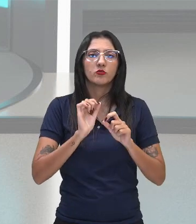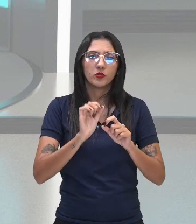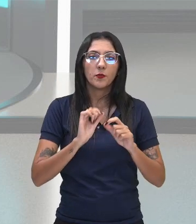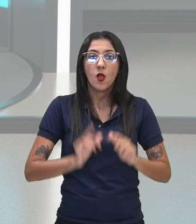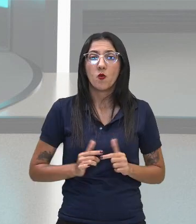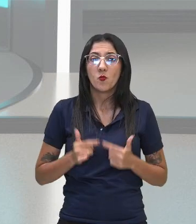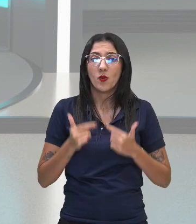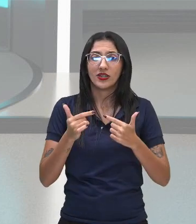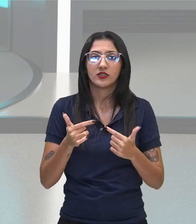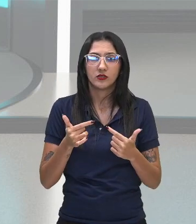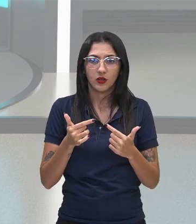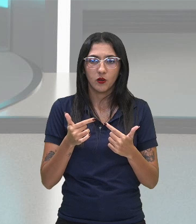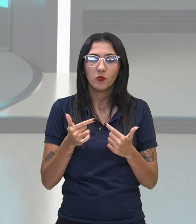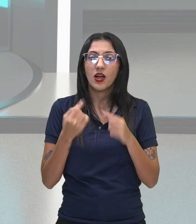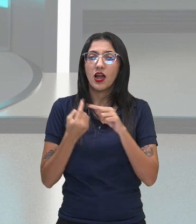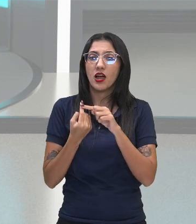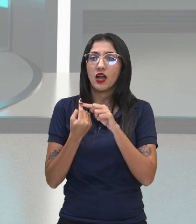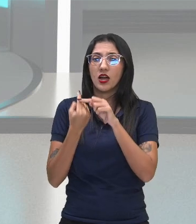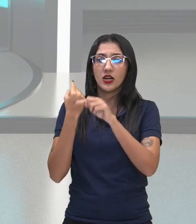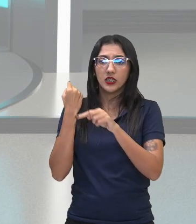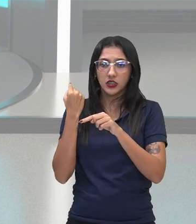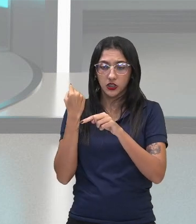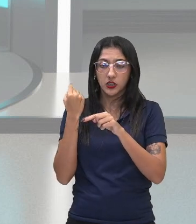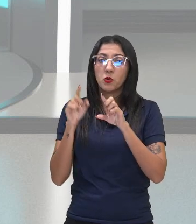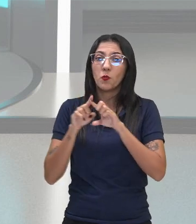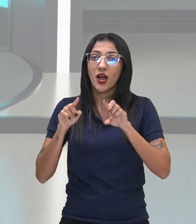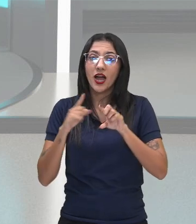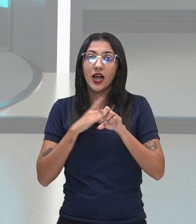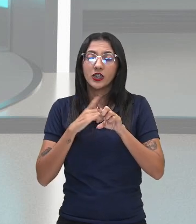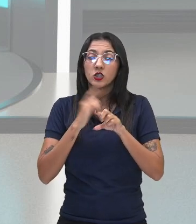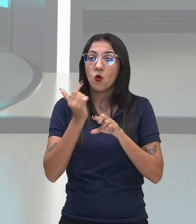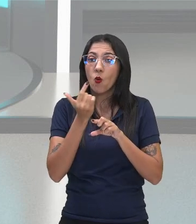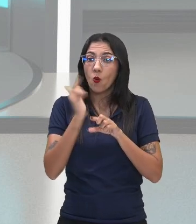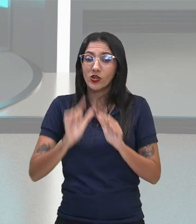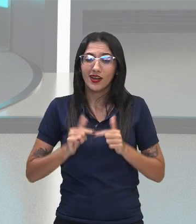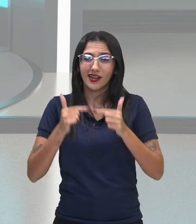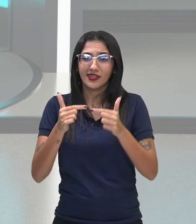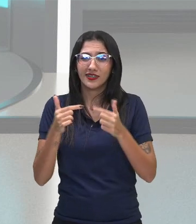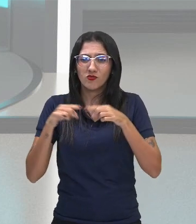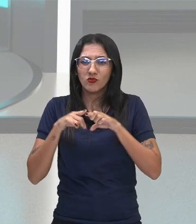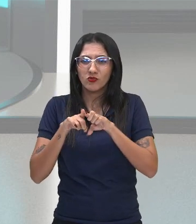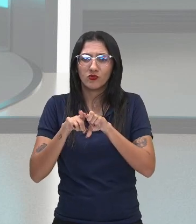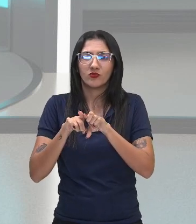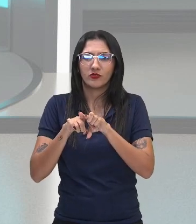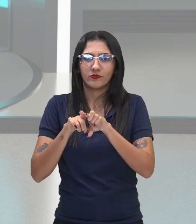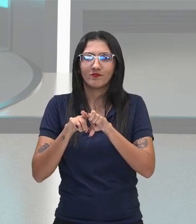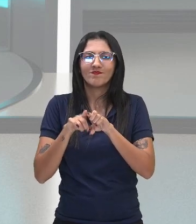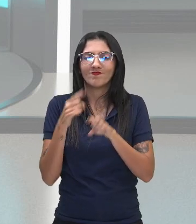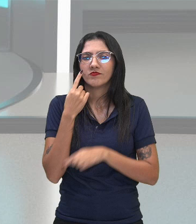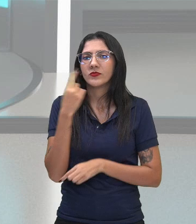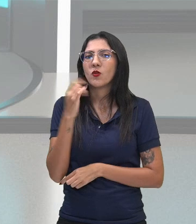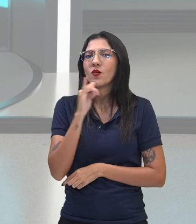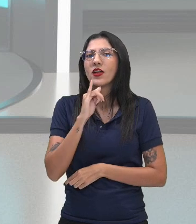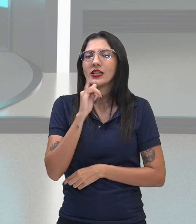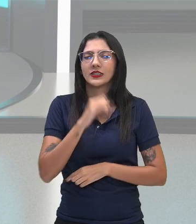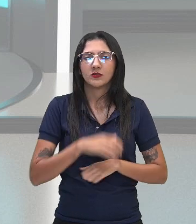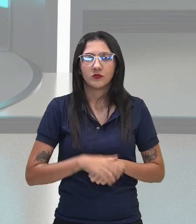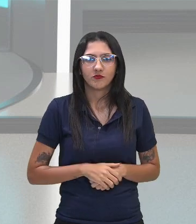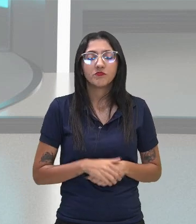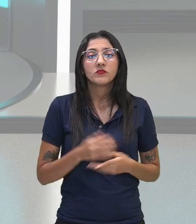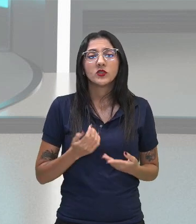ação anterior a outra já concluída. Olha o exemplo. Quando saí